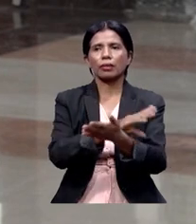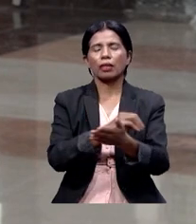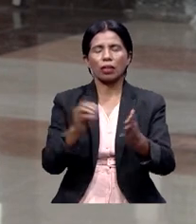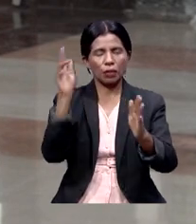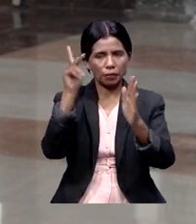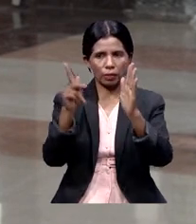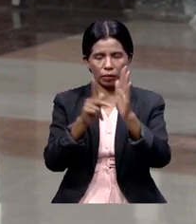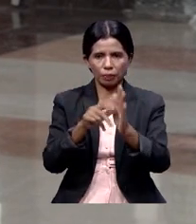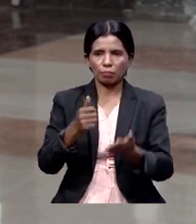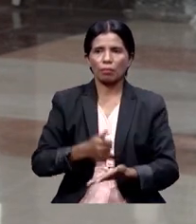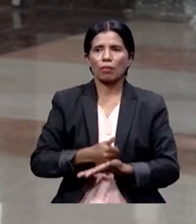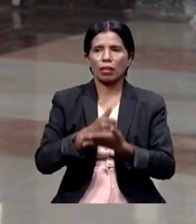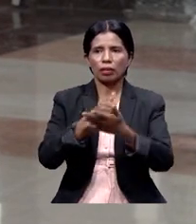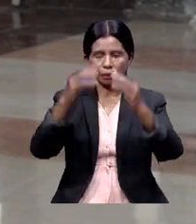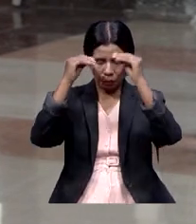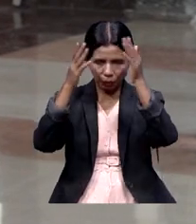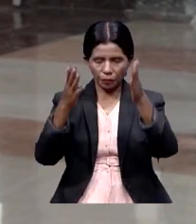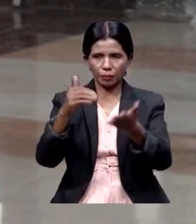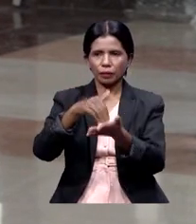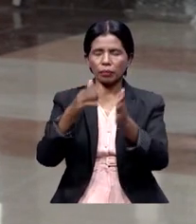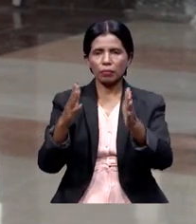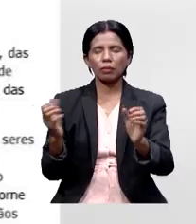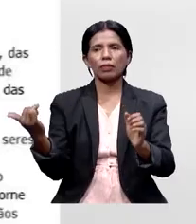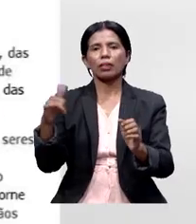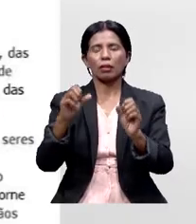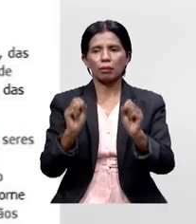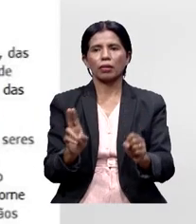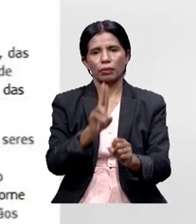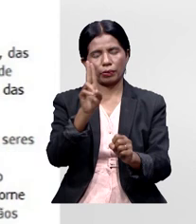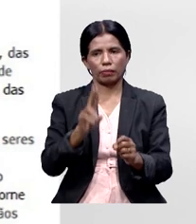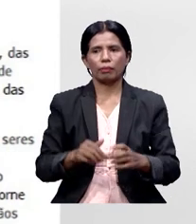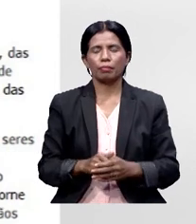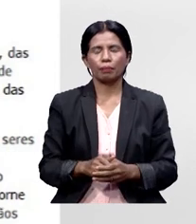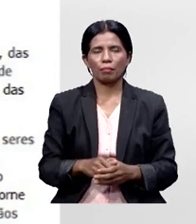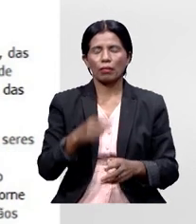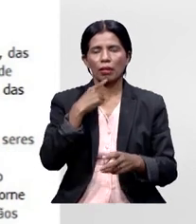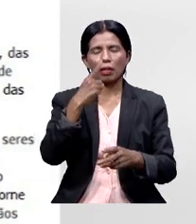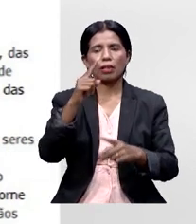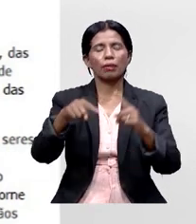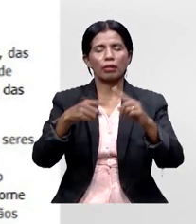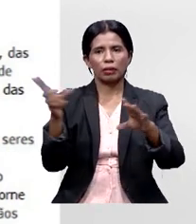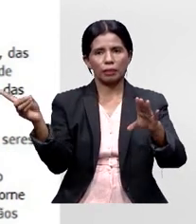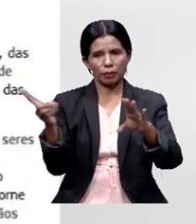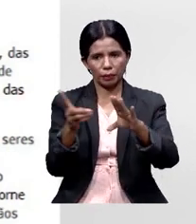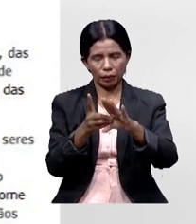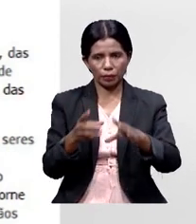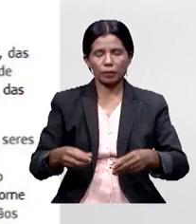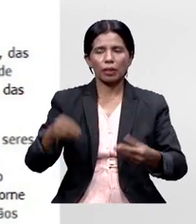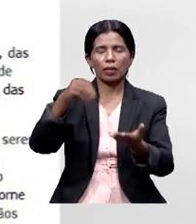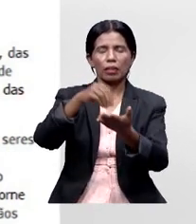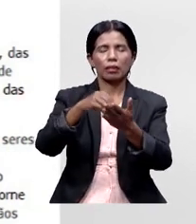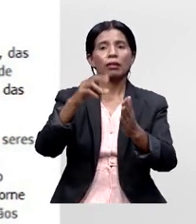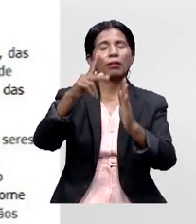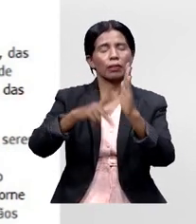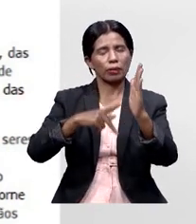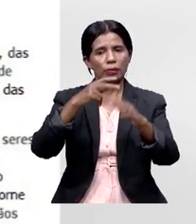não é ajuda a professor ou estudante sira, bel usa. Dulce nos explica o enhe documentos integra e a currículo nacional